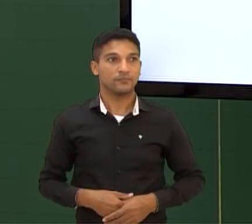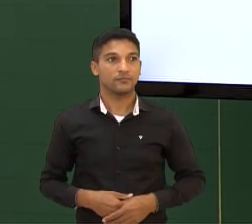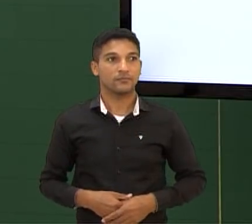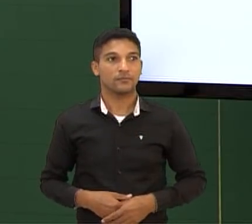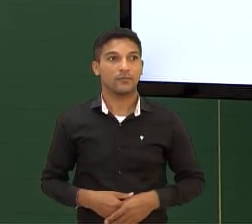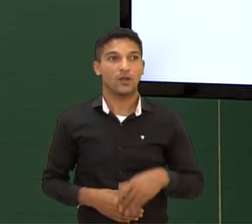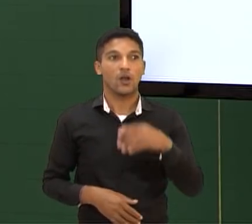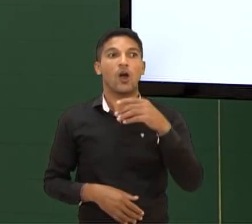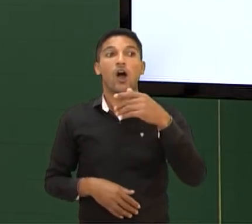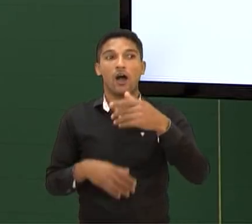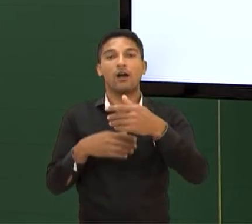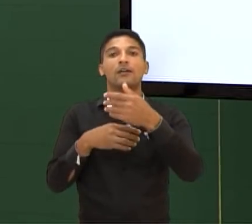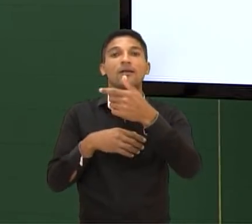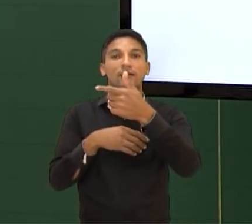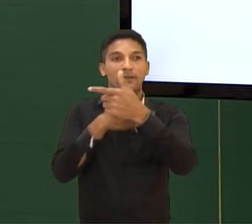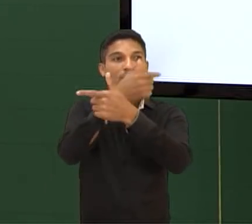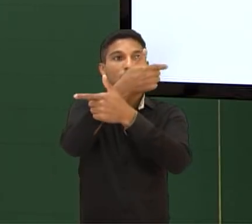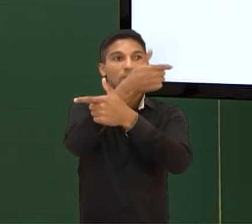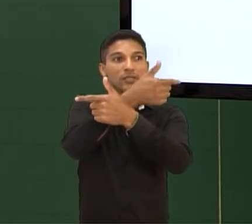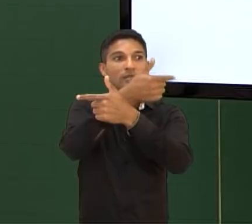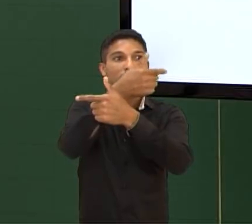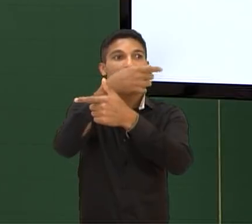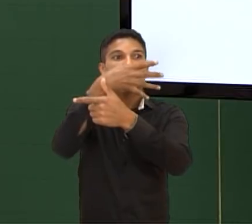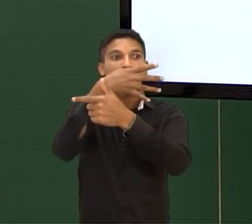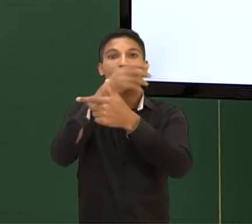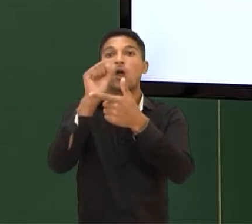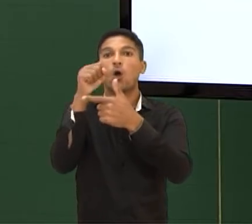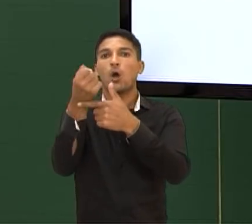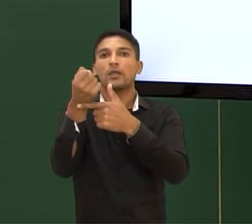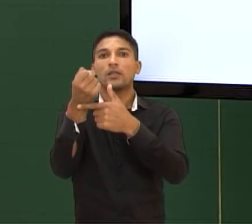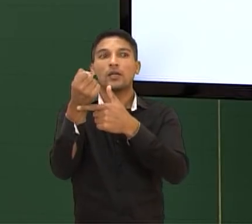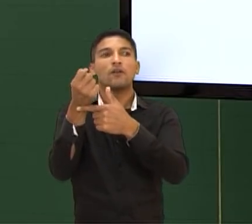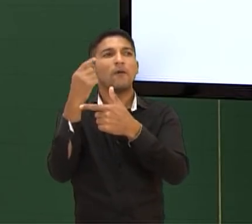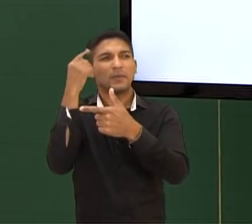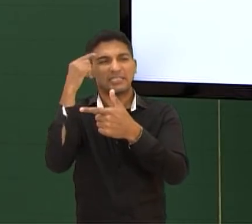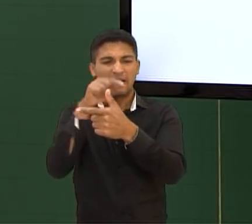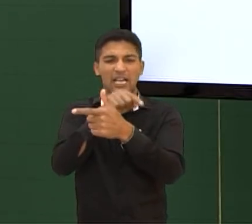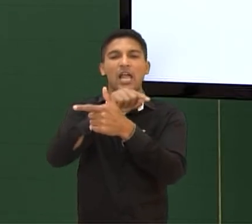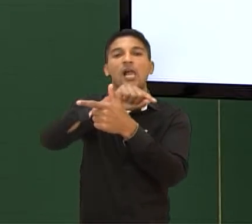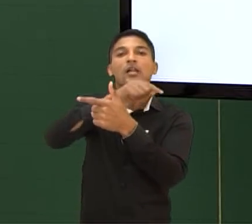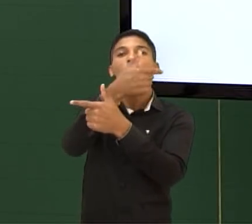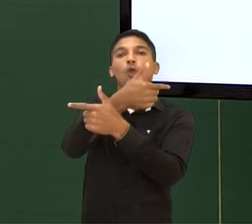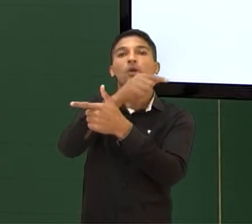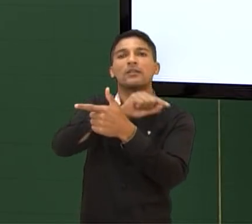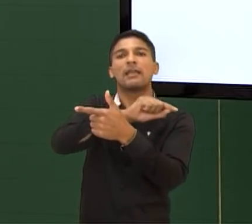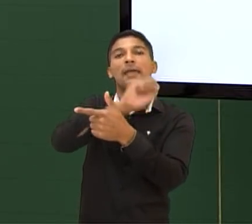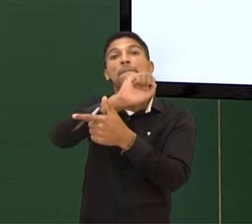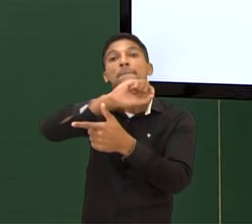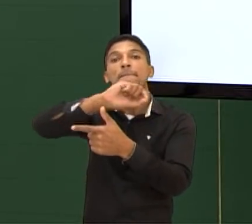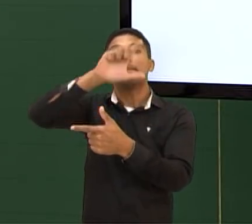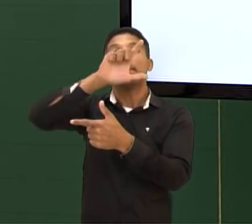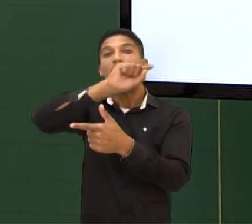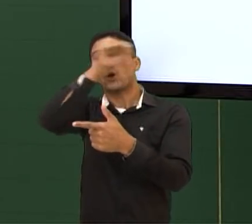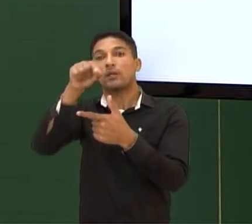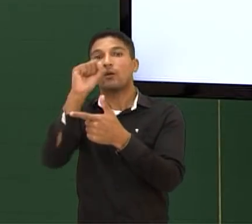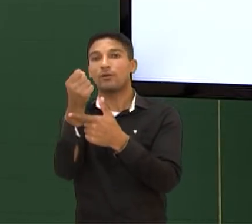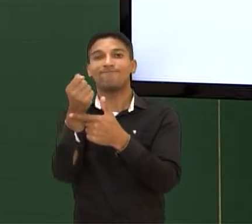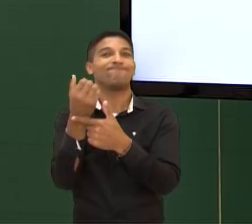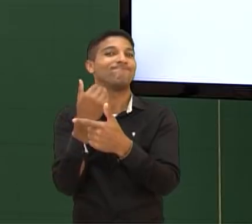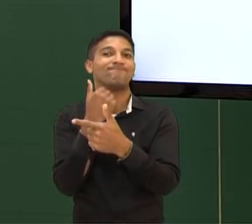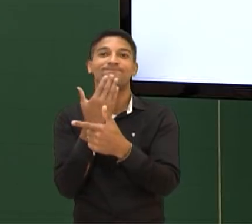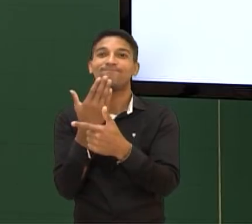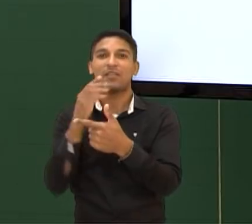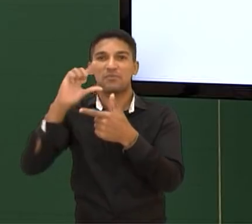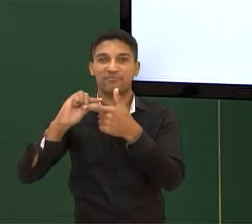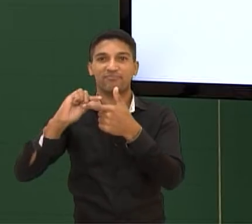número maior do que eu tenho aqui na chave, certo? Pensar no 2. O 2, ele é maior do que o 8? Não, né? Ele não é maior,